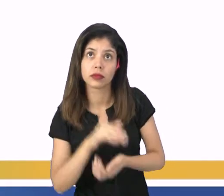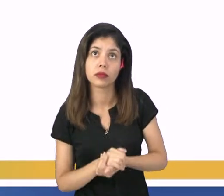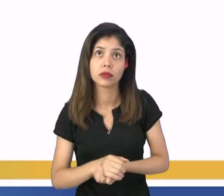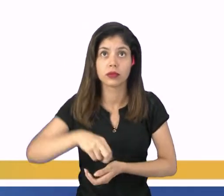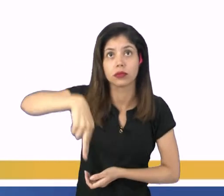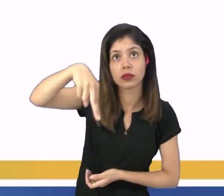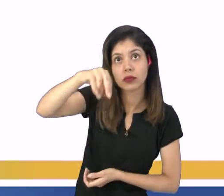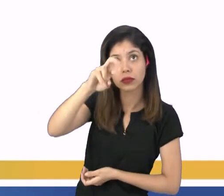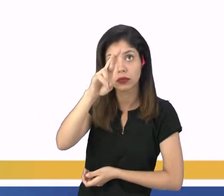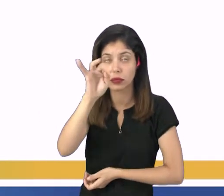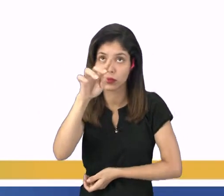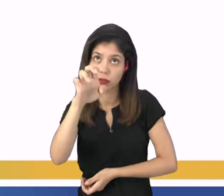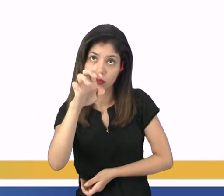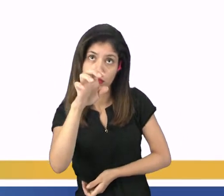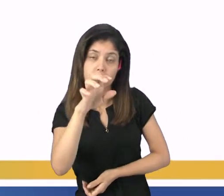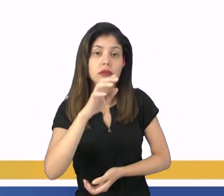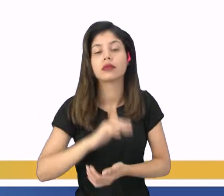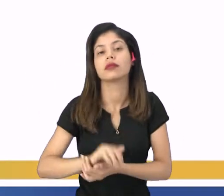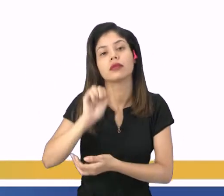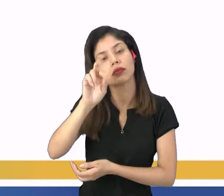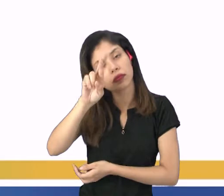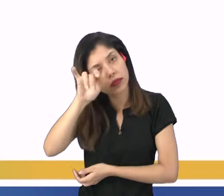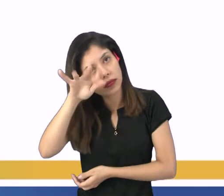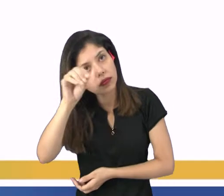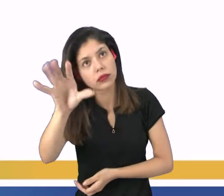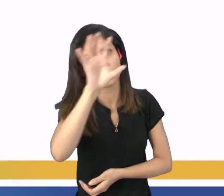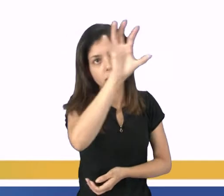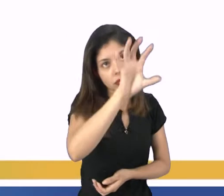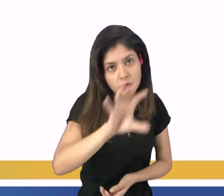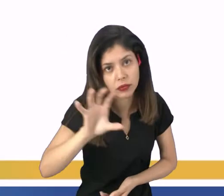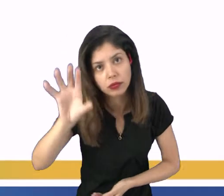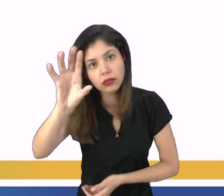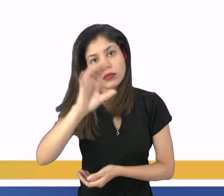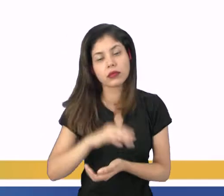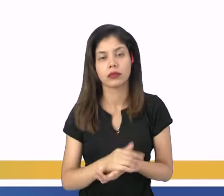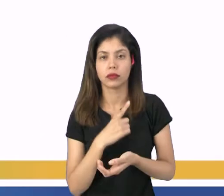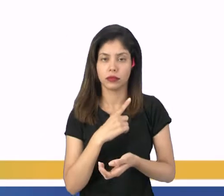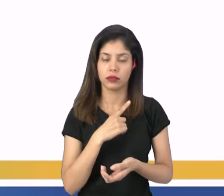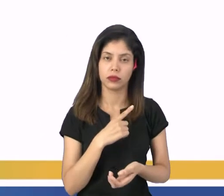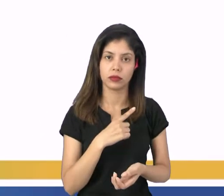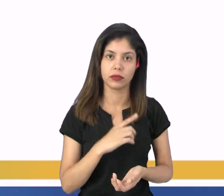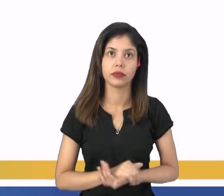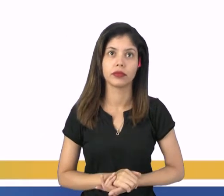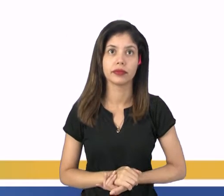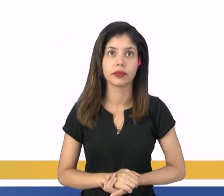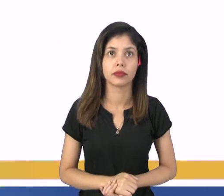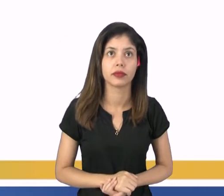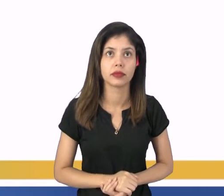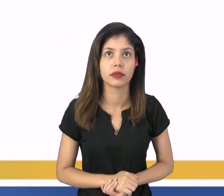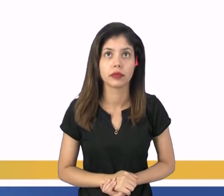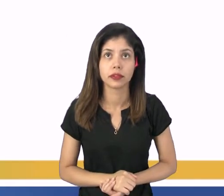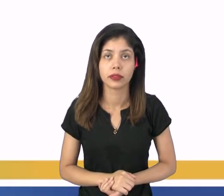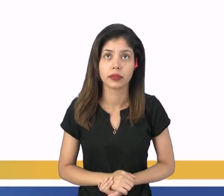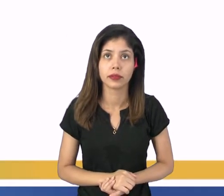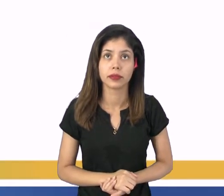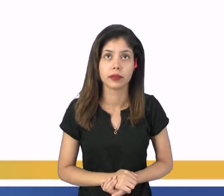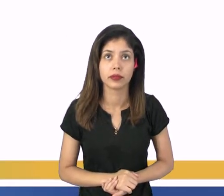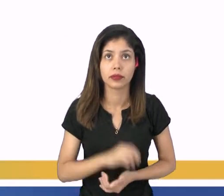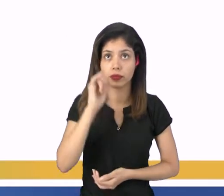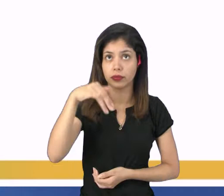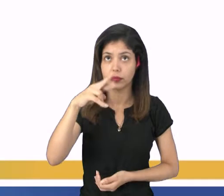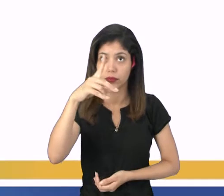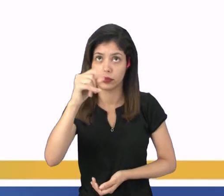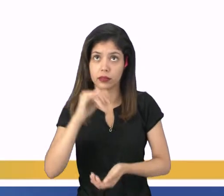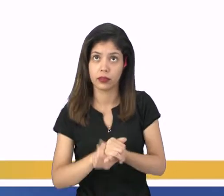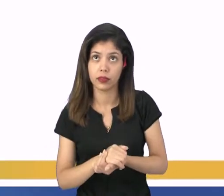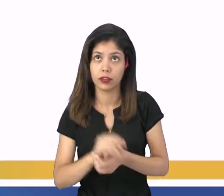Argentina. Observe esse mapa aí, que a gente vai observar aonde eles ocupavam, a região que eles ocupavam, certo? O Império